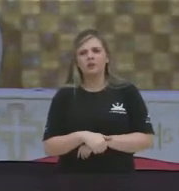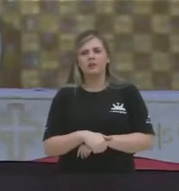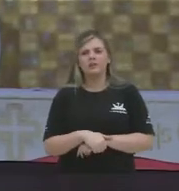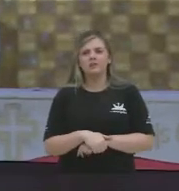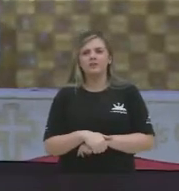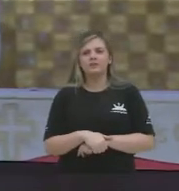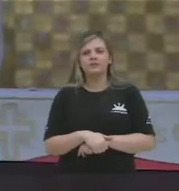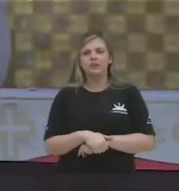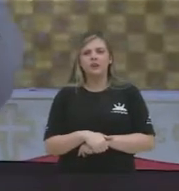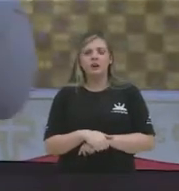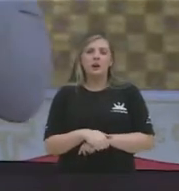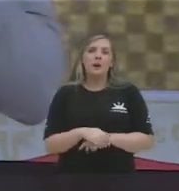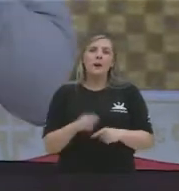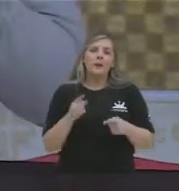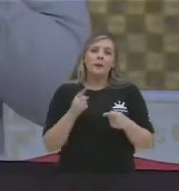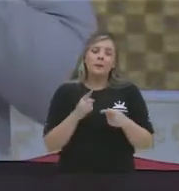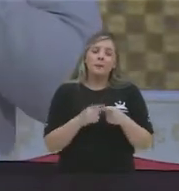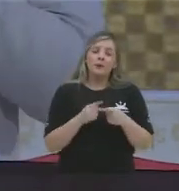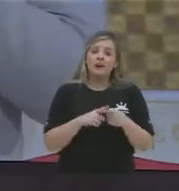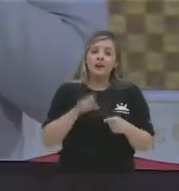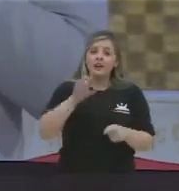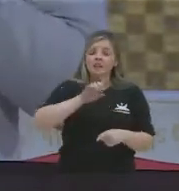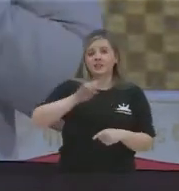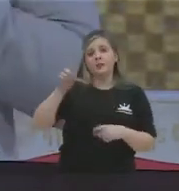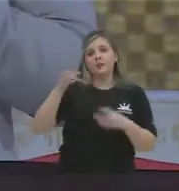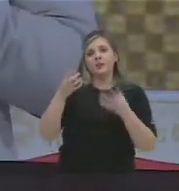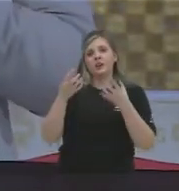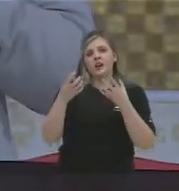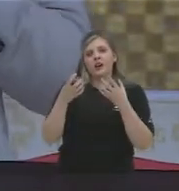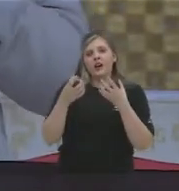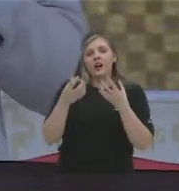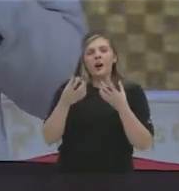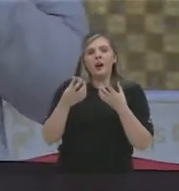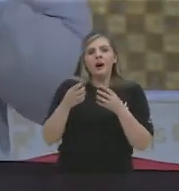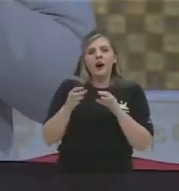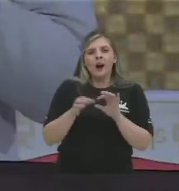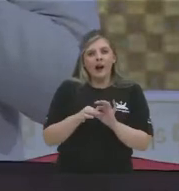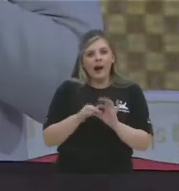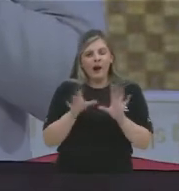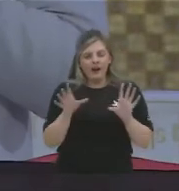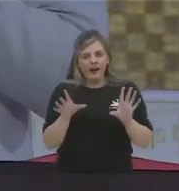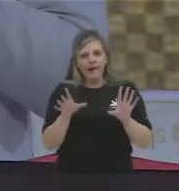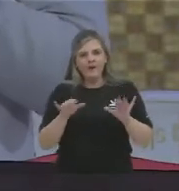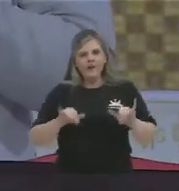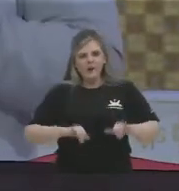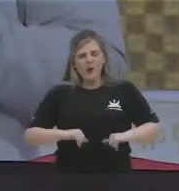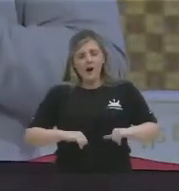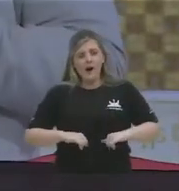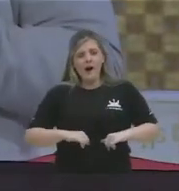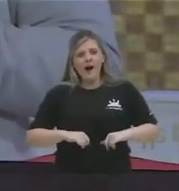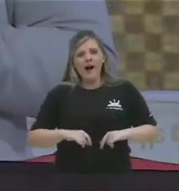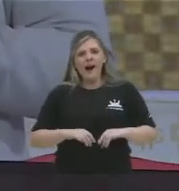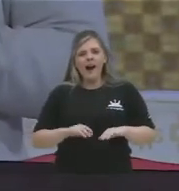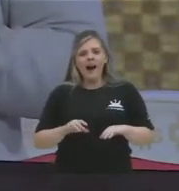Não é porque Deus permite, não é porque Ele quer, de jeito nenhum. Deus